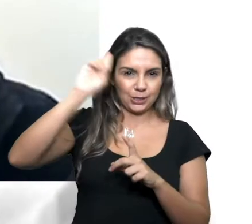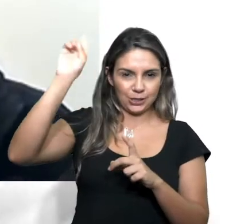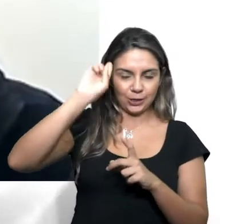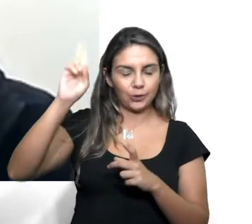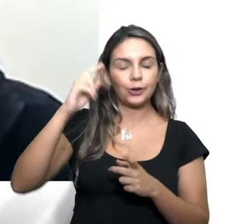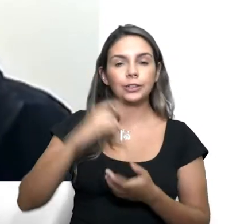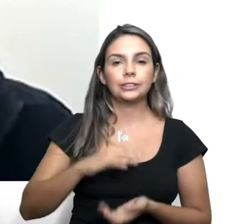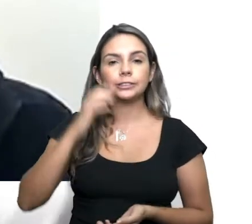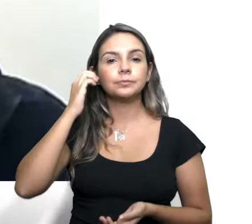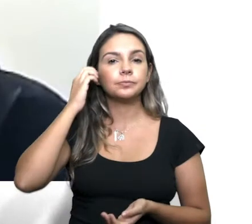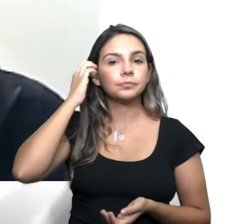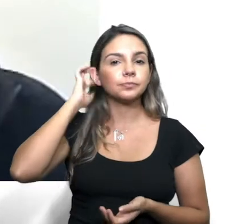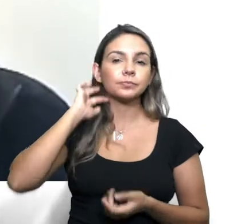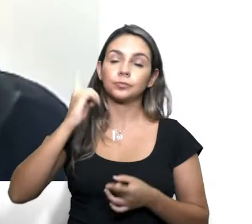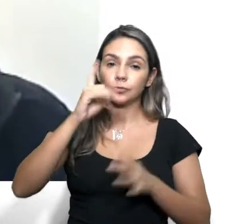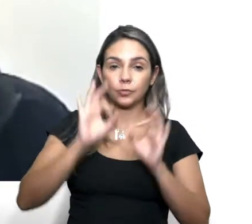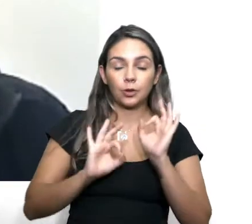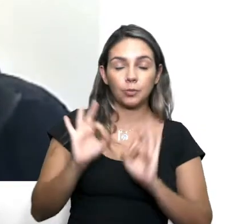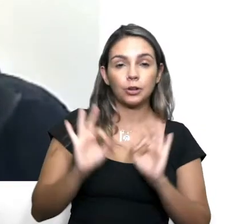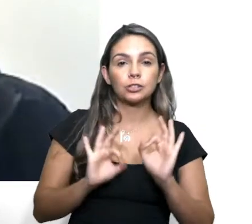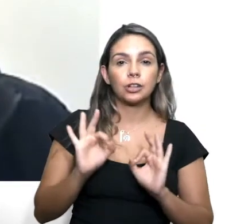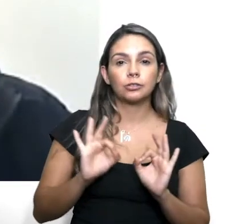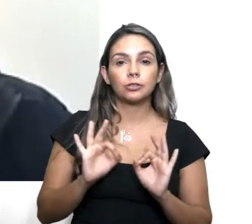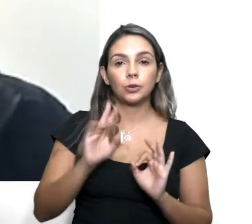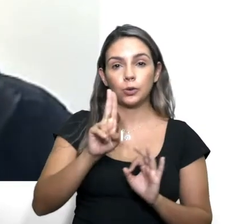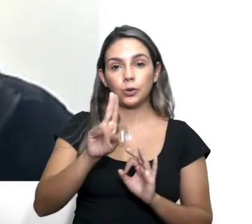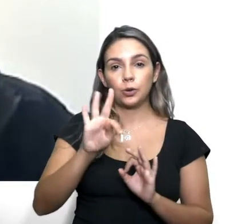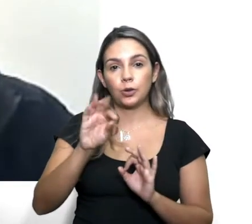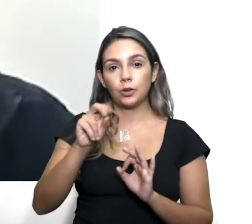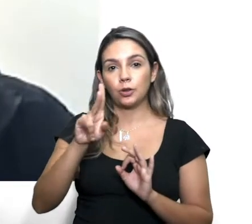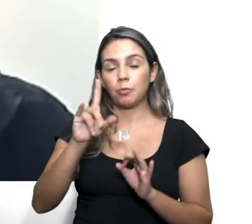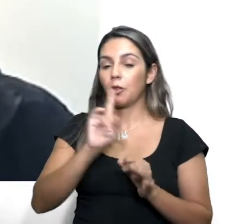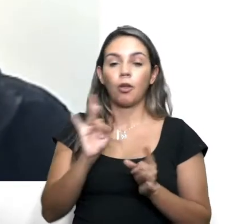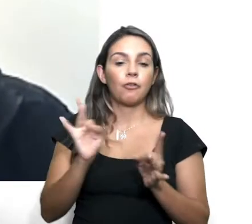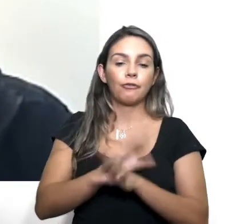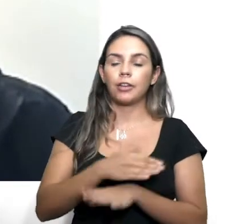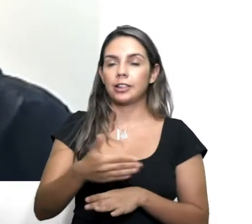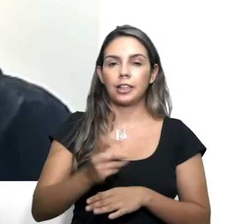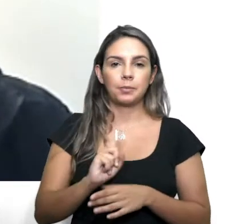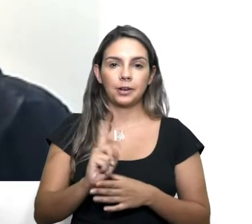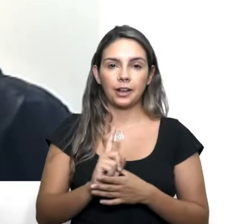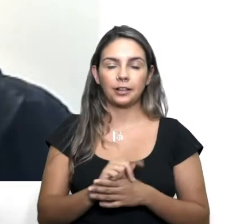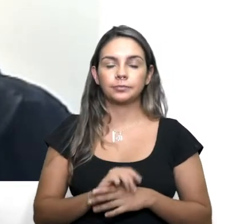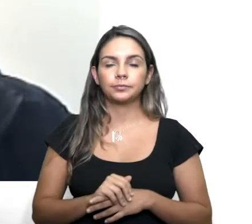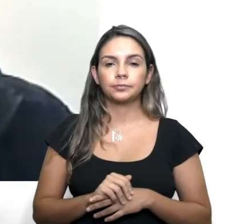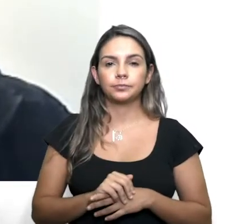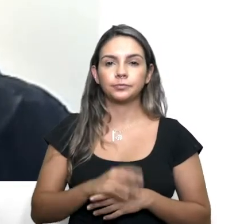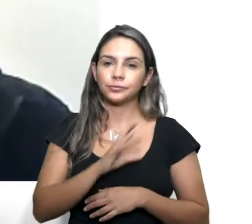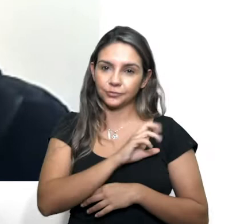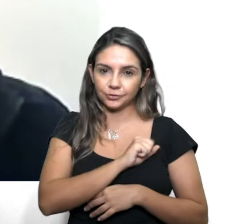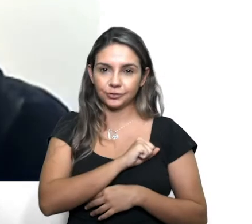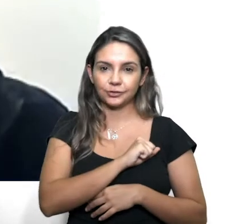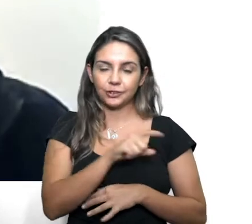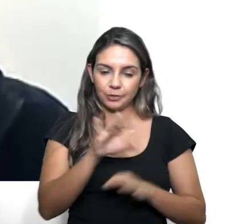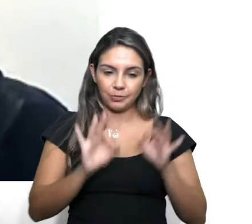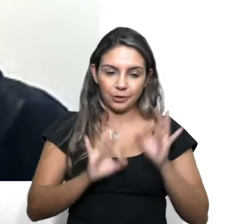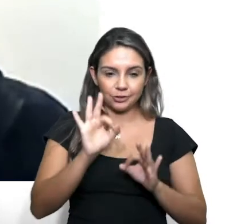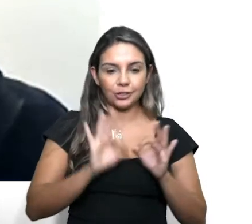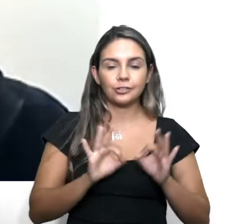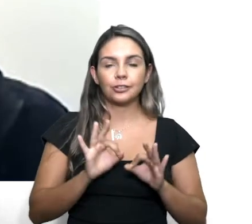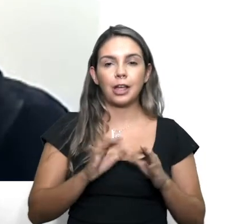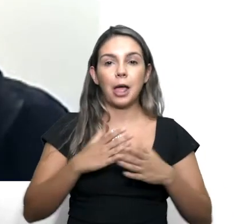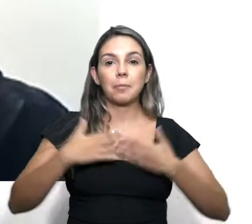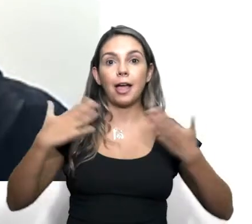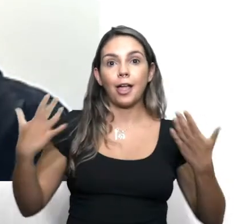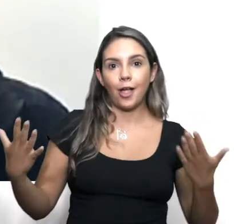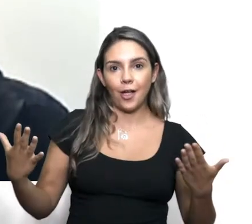Bausch, enfim. Mas é um projeto utópico que não vai ser terminado. mas eu gosto desses projetos que são maiores